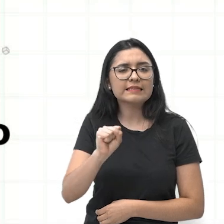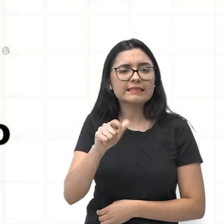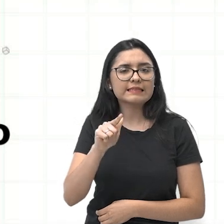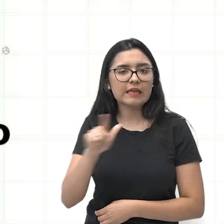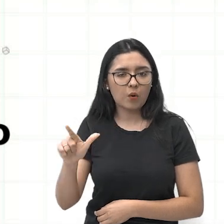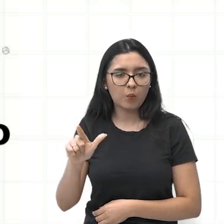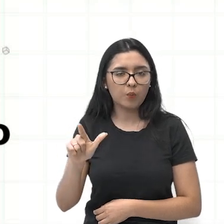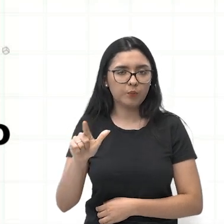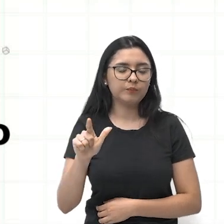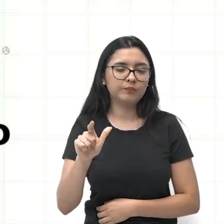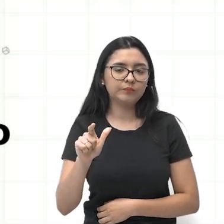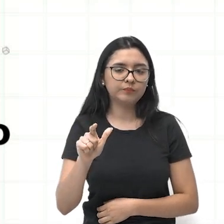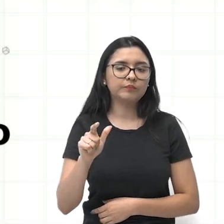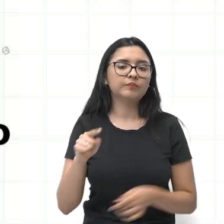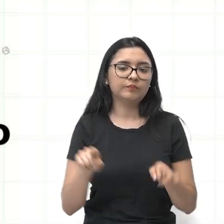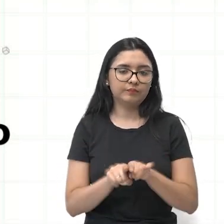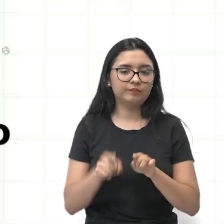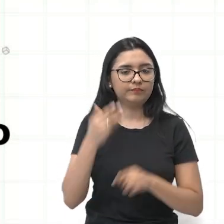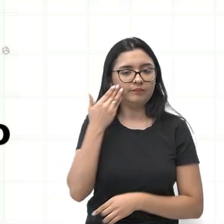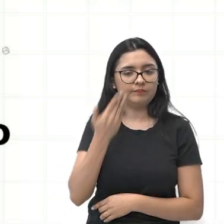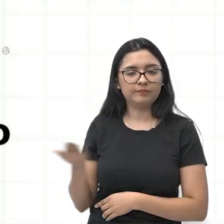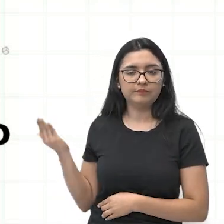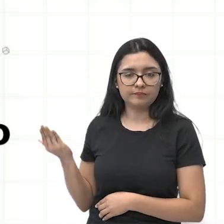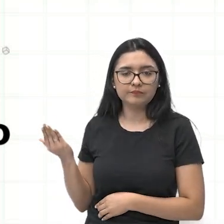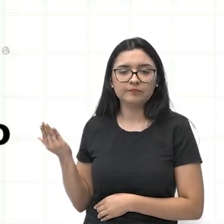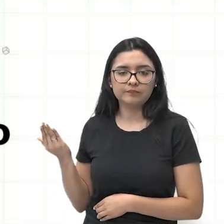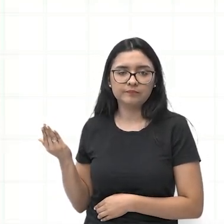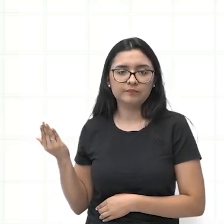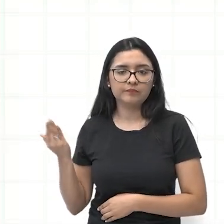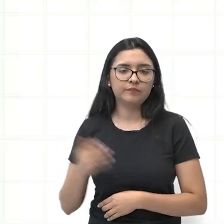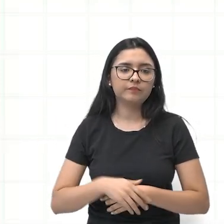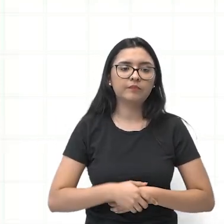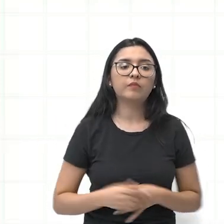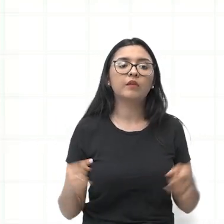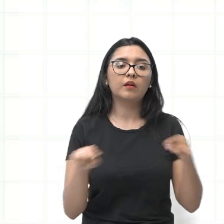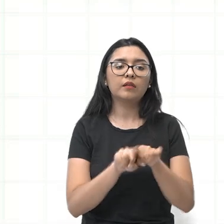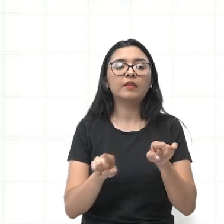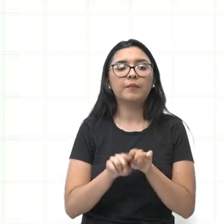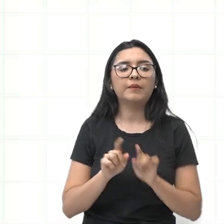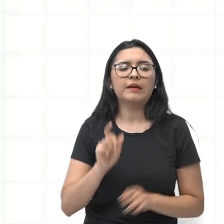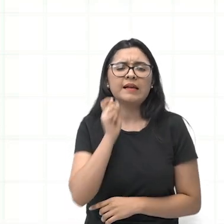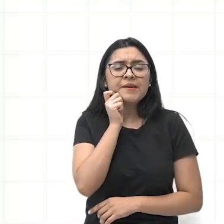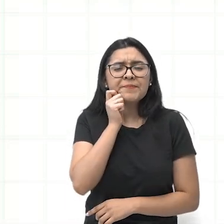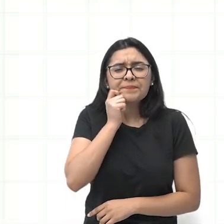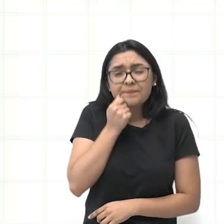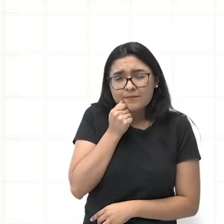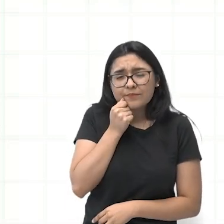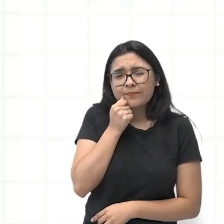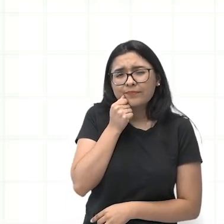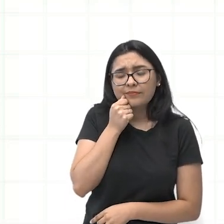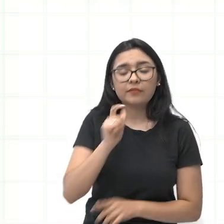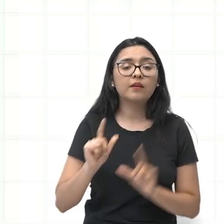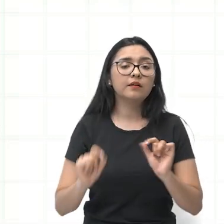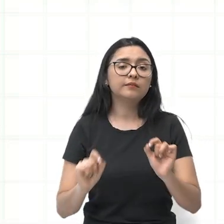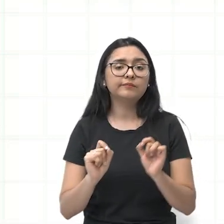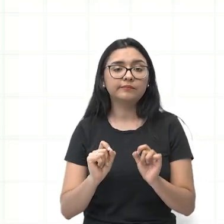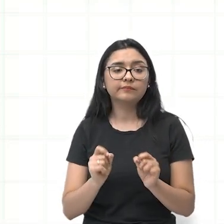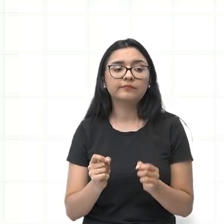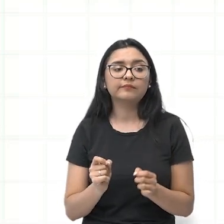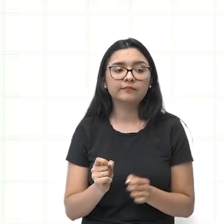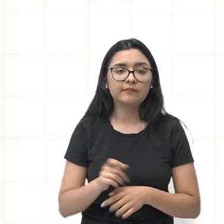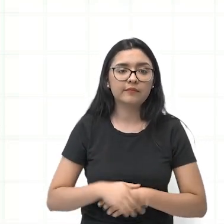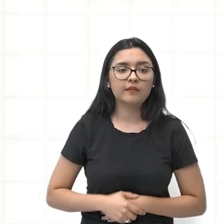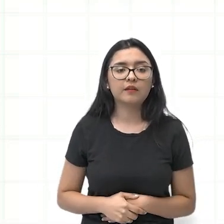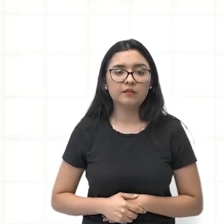na volta da nossa língua, certo? Nós temos o azedo, que detecta